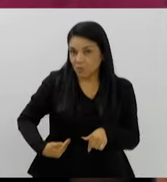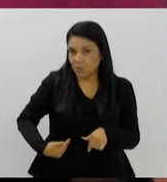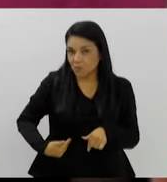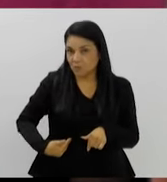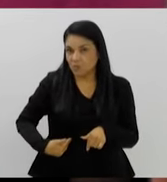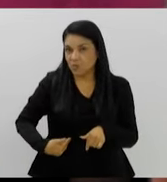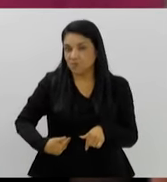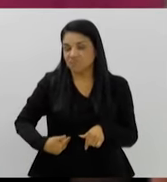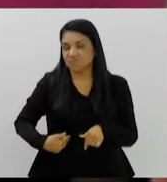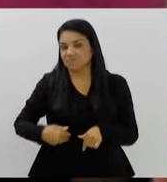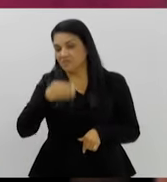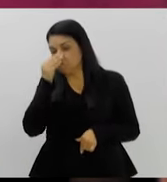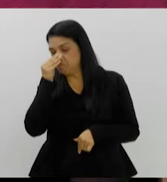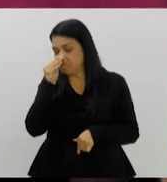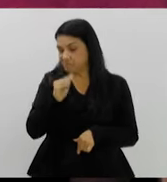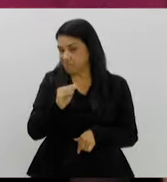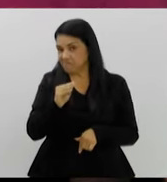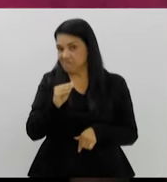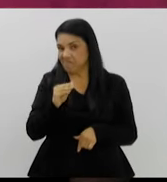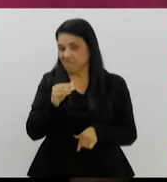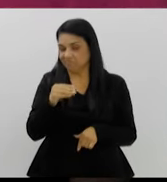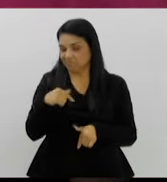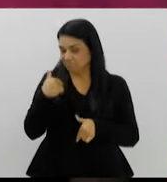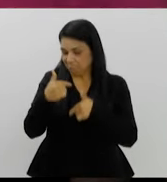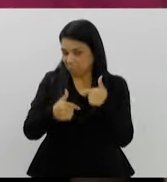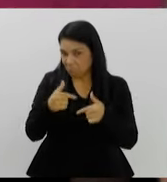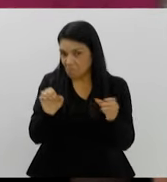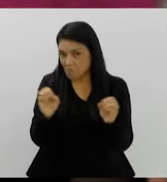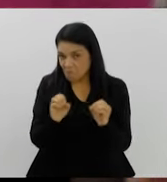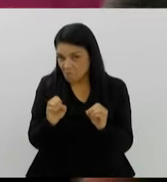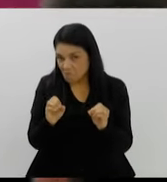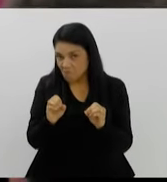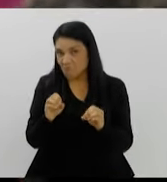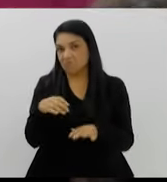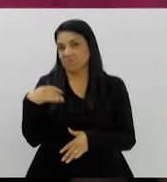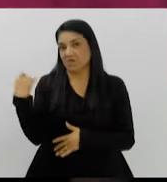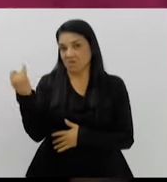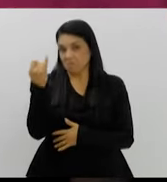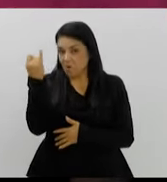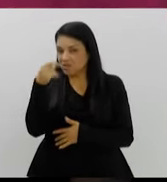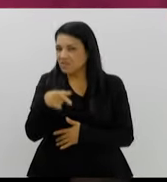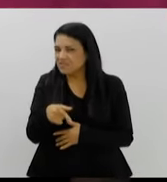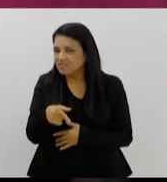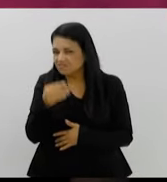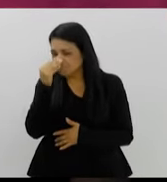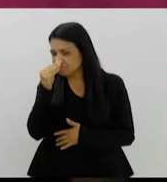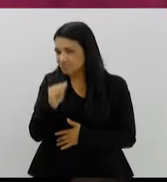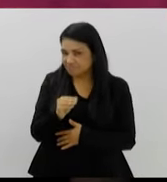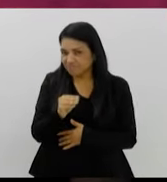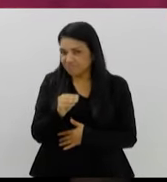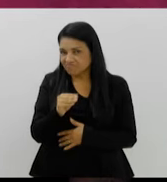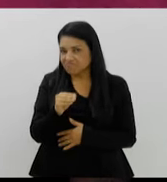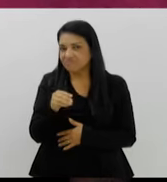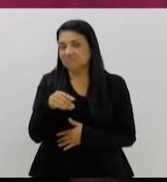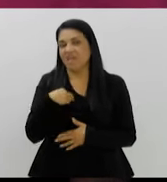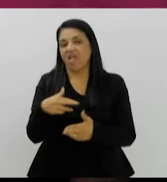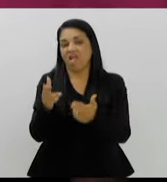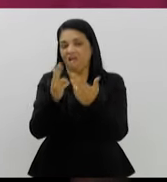esse trabalho de um cunho tão importante pode não ser responsabilid